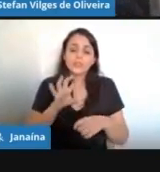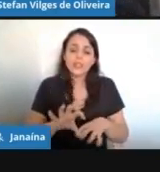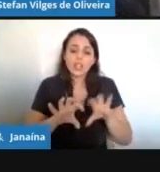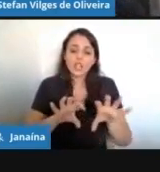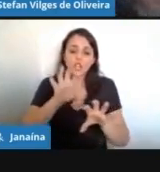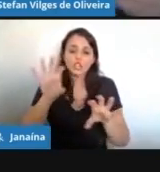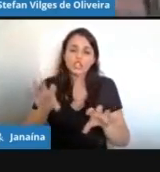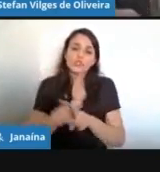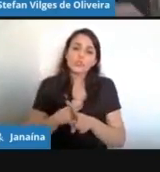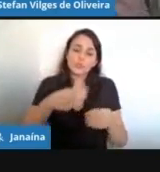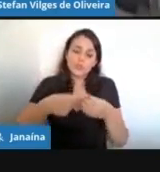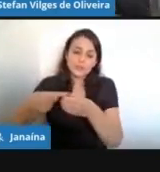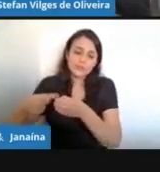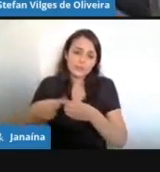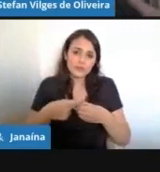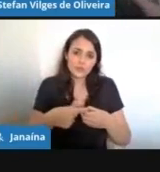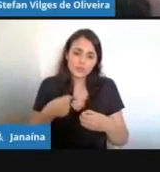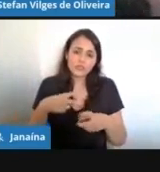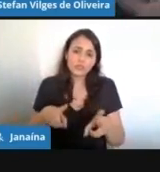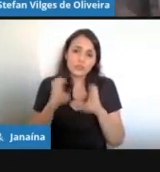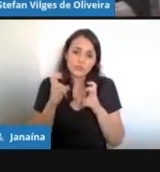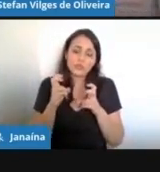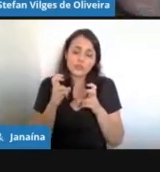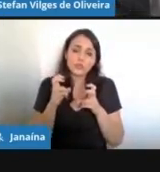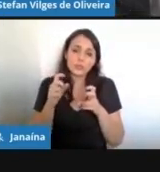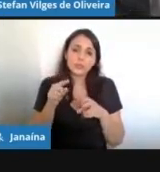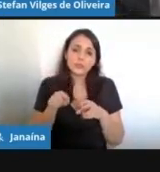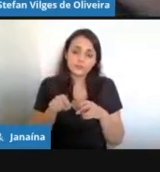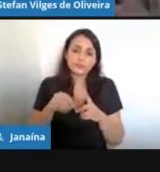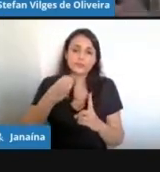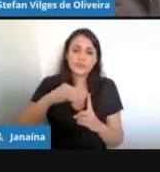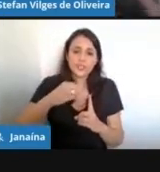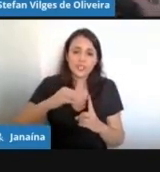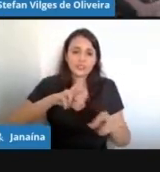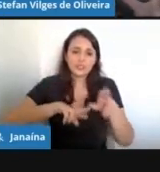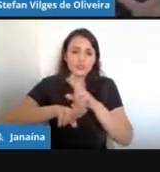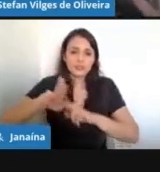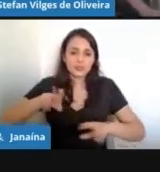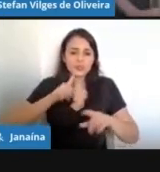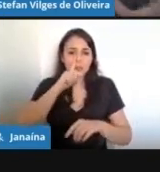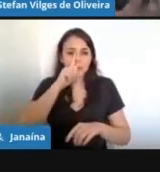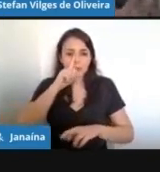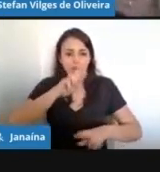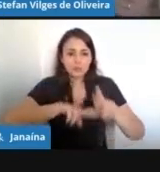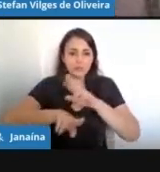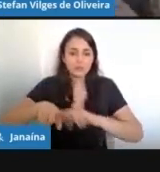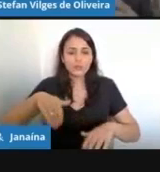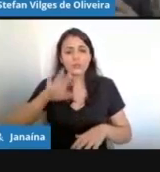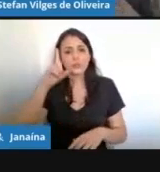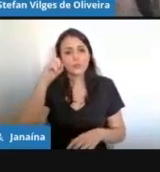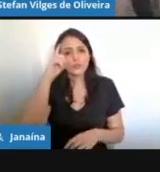mesmo a nível municipal. Nós observamos isso, essa vulnerabilidade heterogênea, consequentemente,